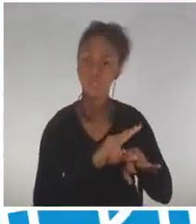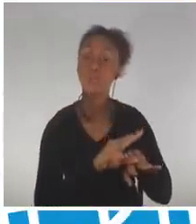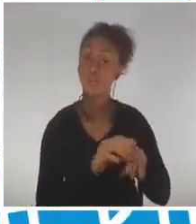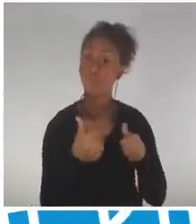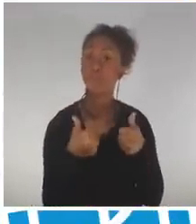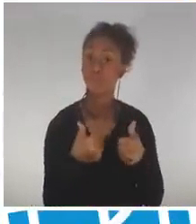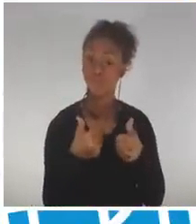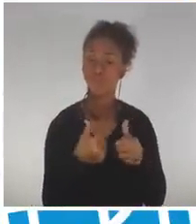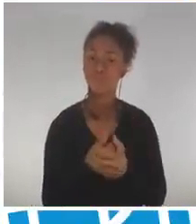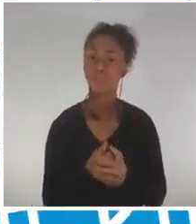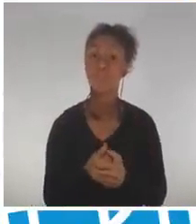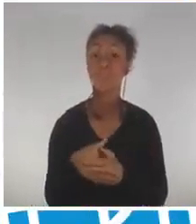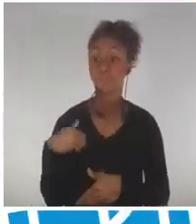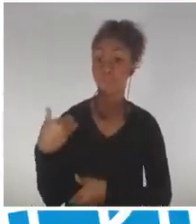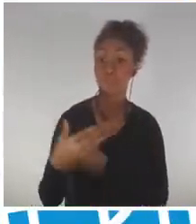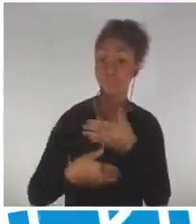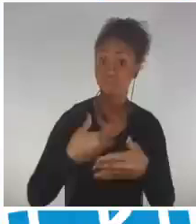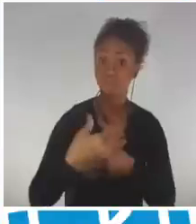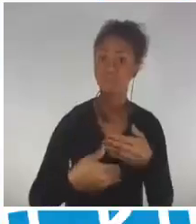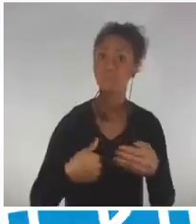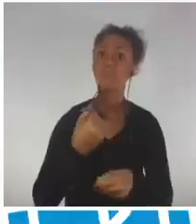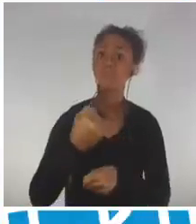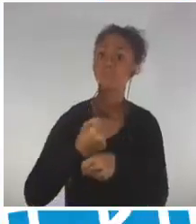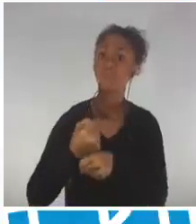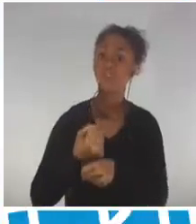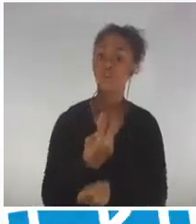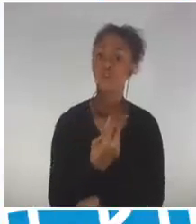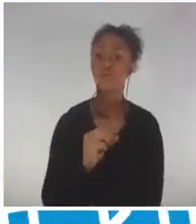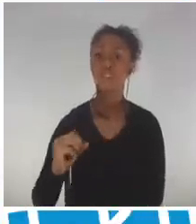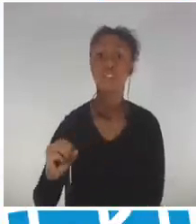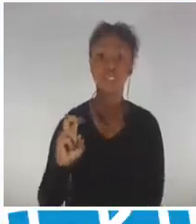Em 2005, novamente, temos uma